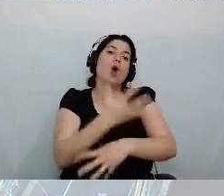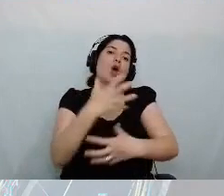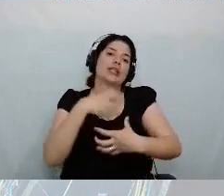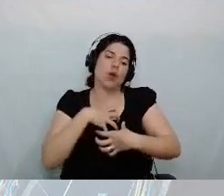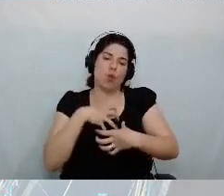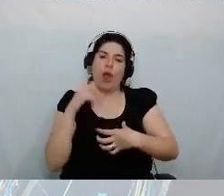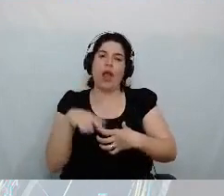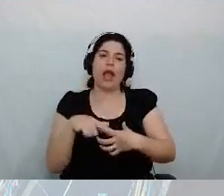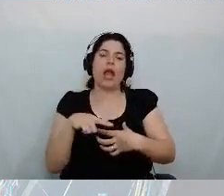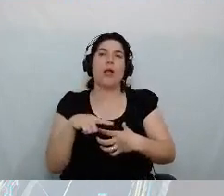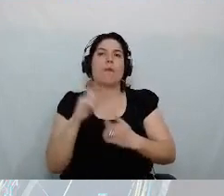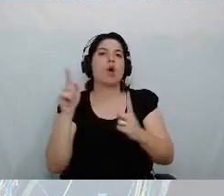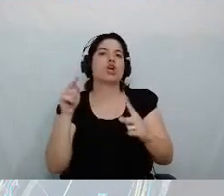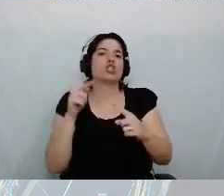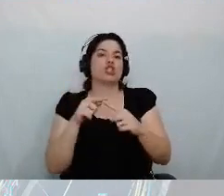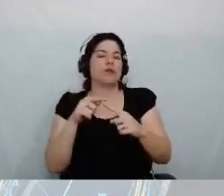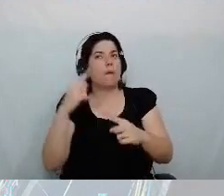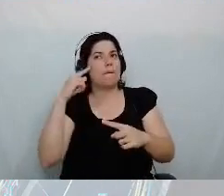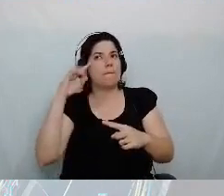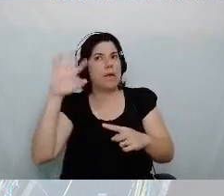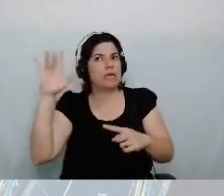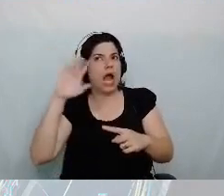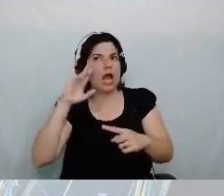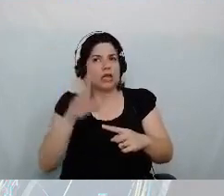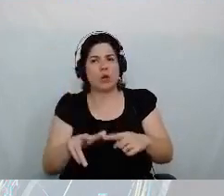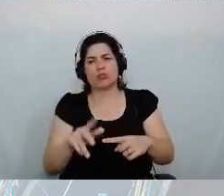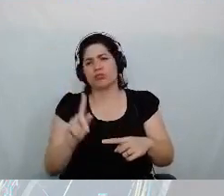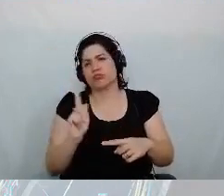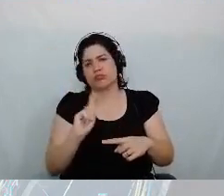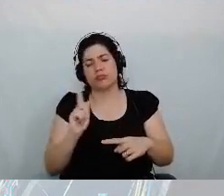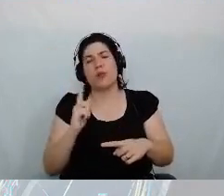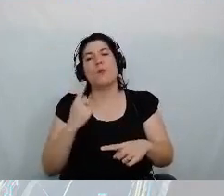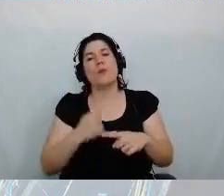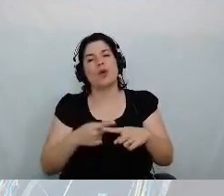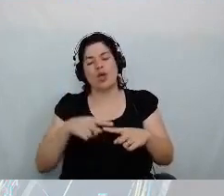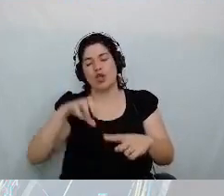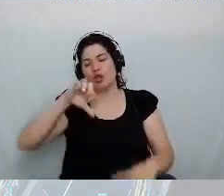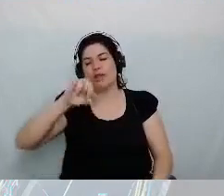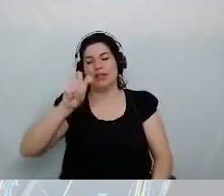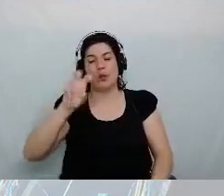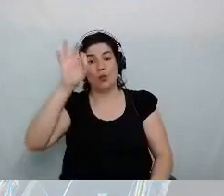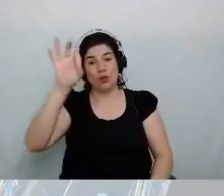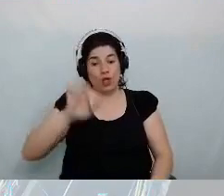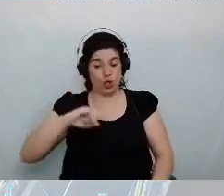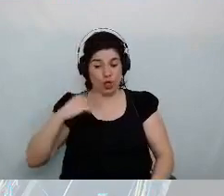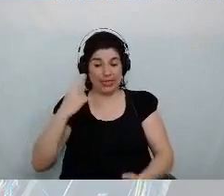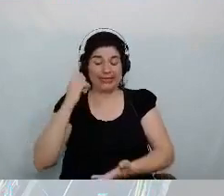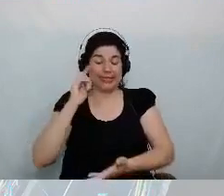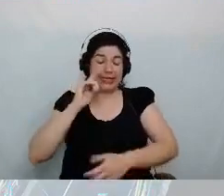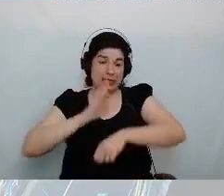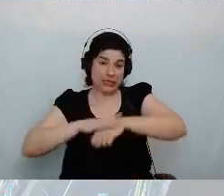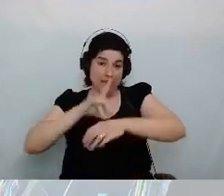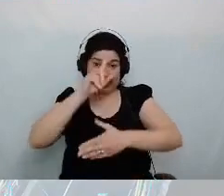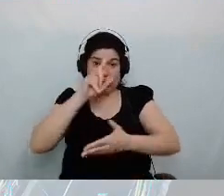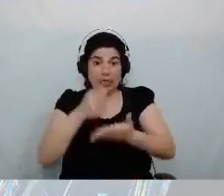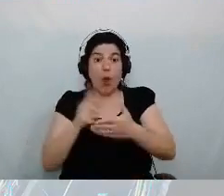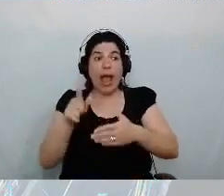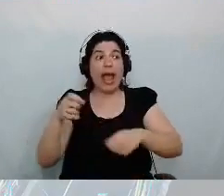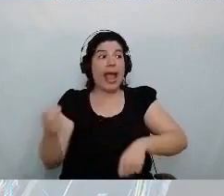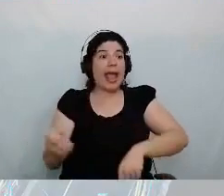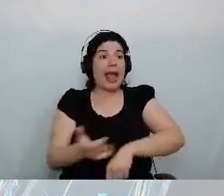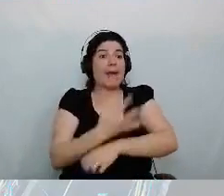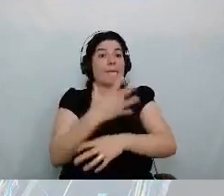motivos racionais. Tá bom? Por quê? 95% de tudo que a gente decide é emoção. Não é razão,